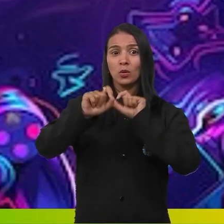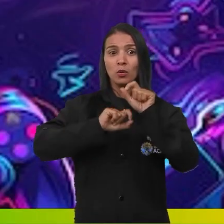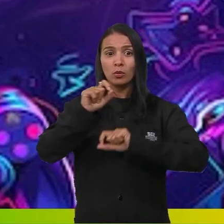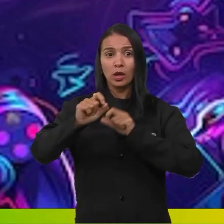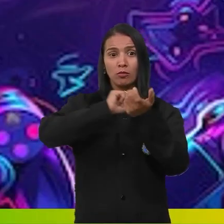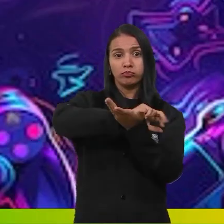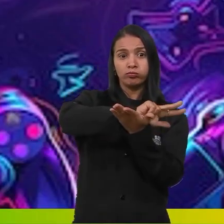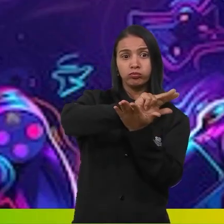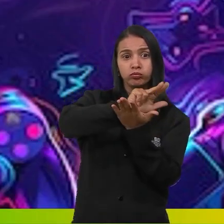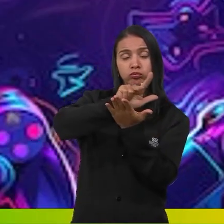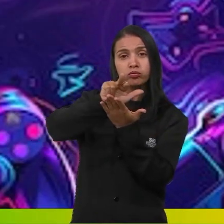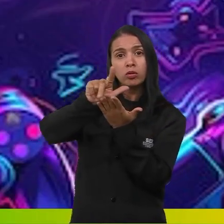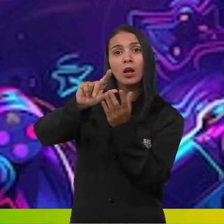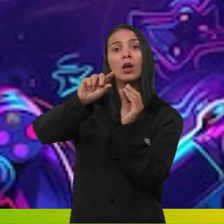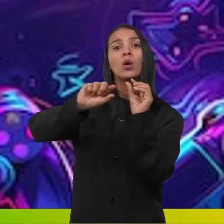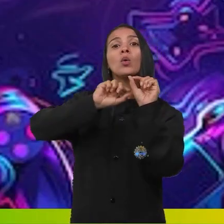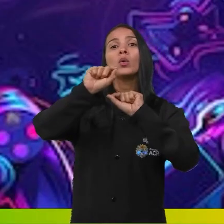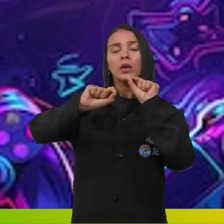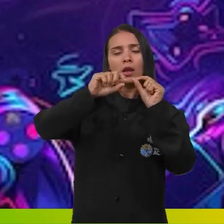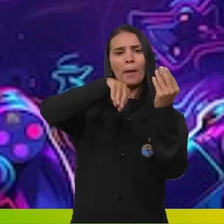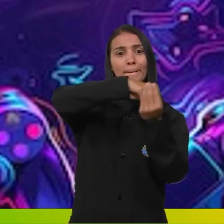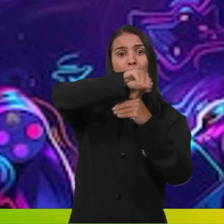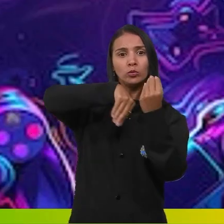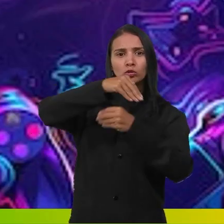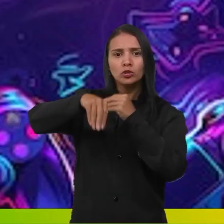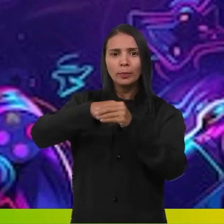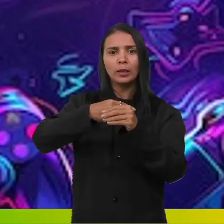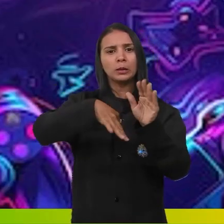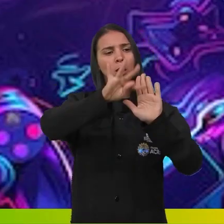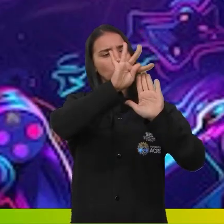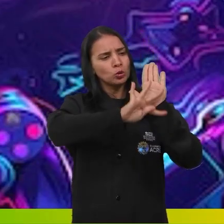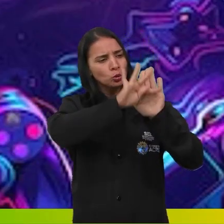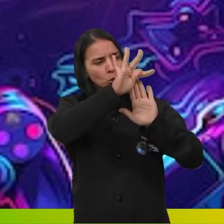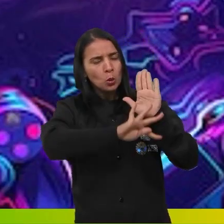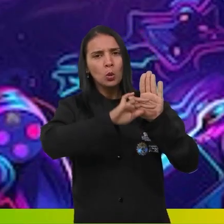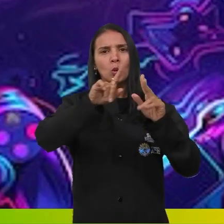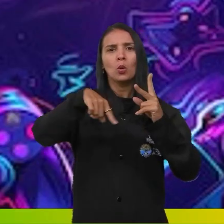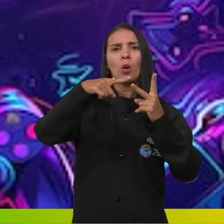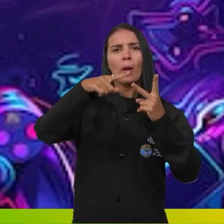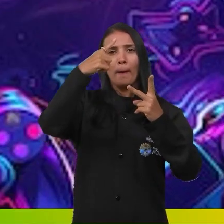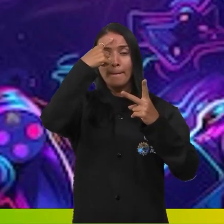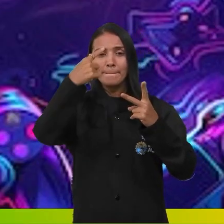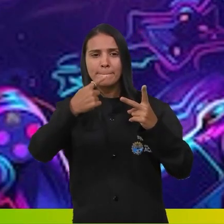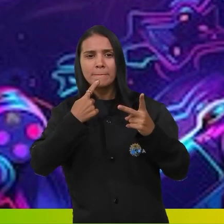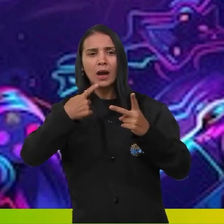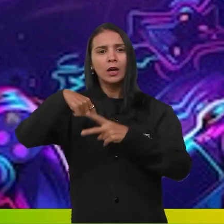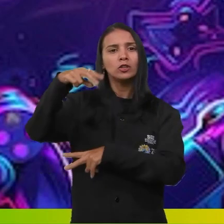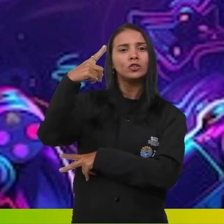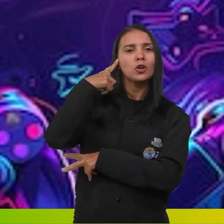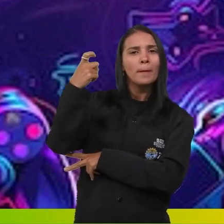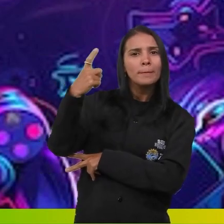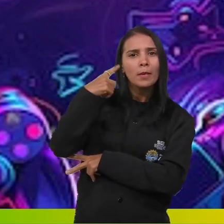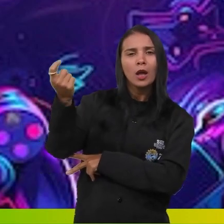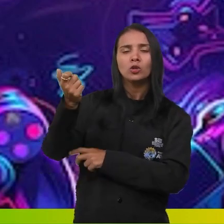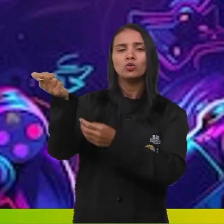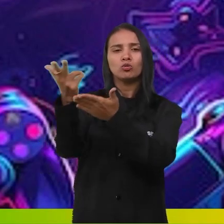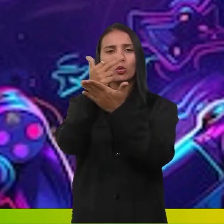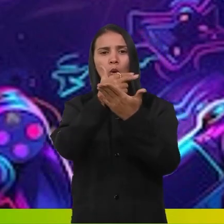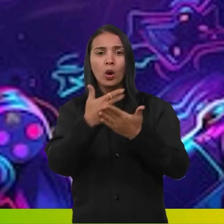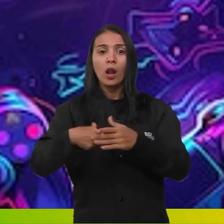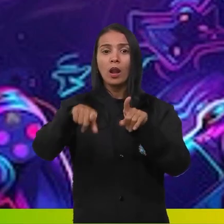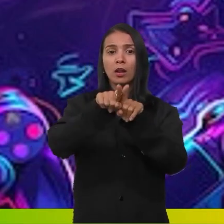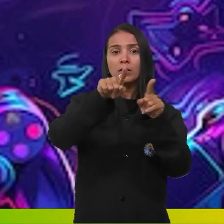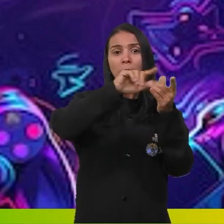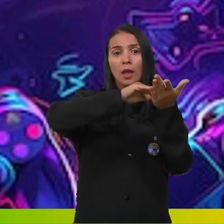envolvimento múltiplo de sistemas de signos, texto, imagem, áudio, animação e